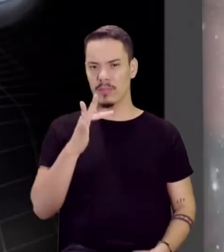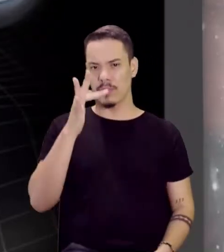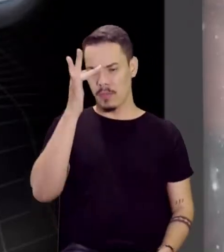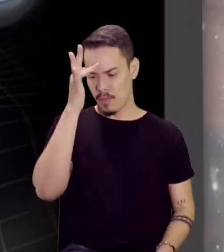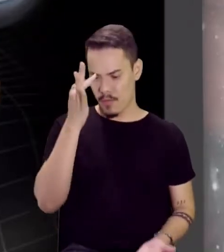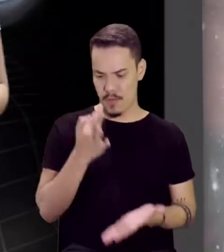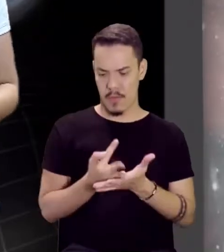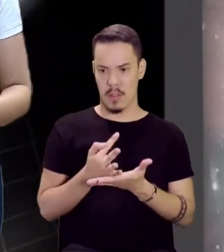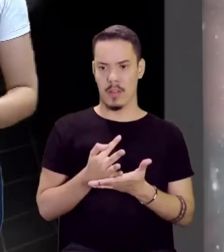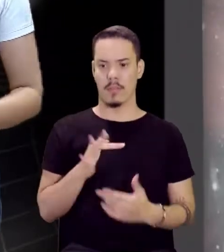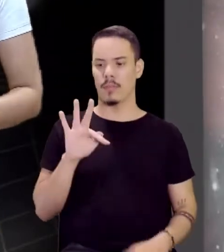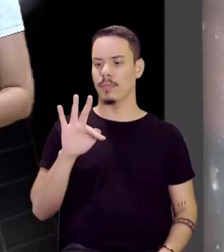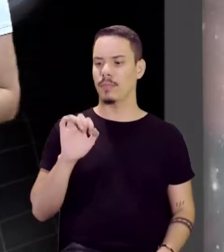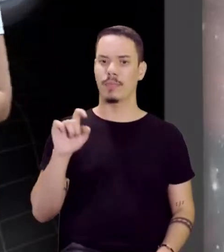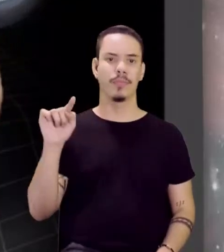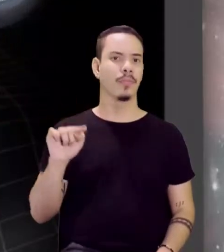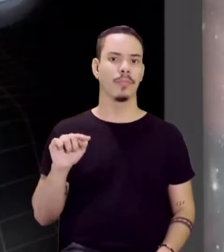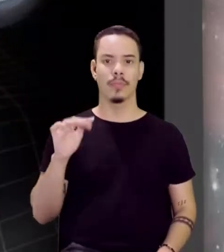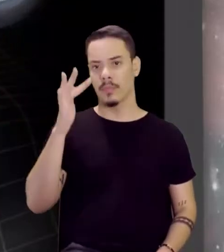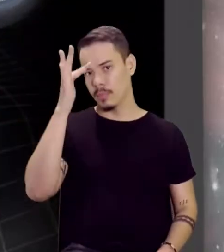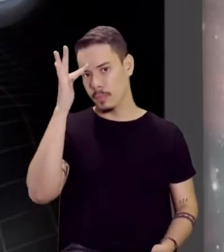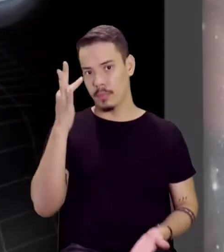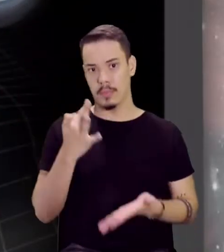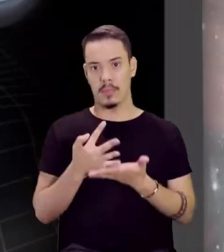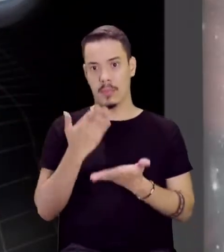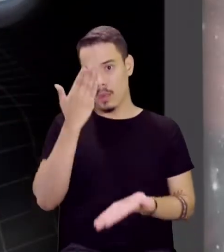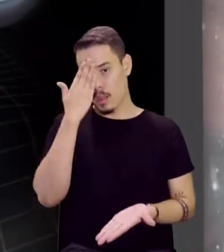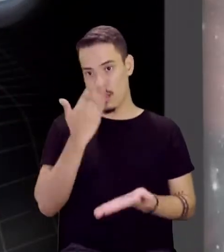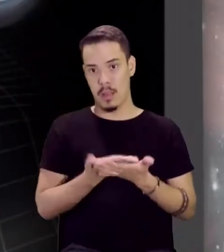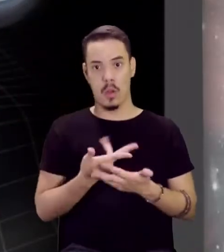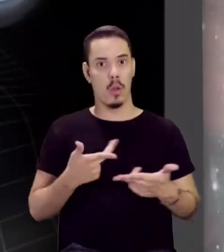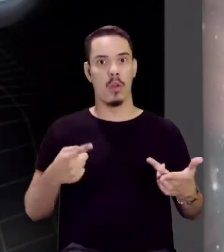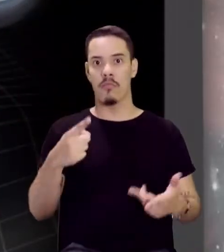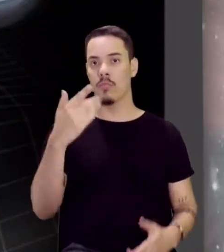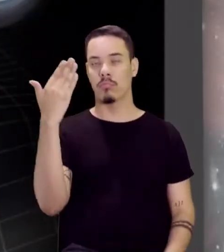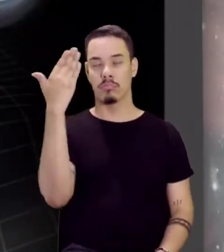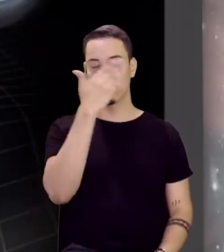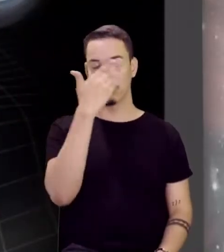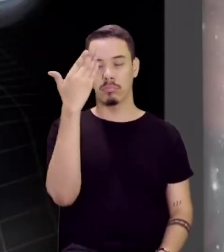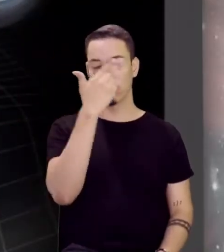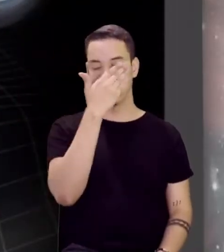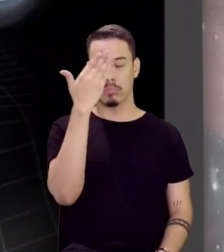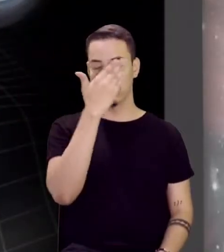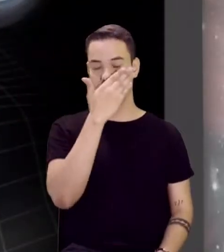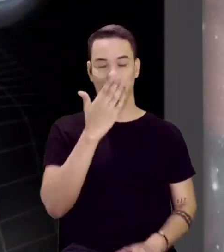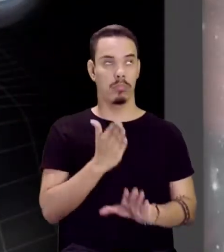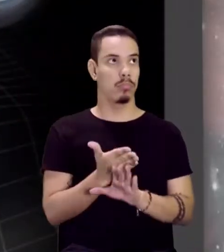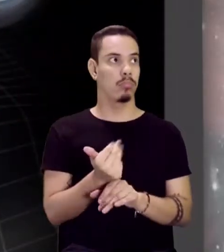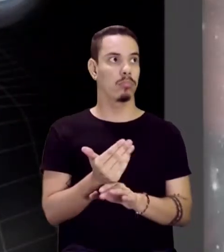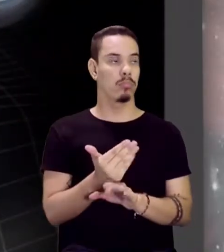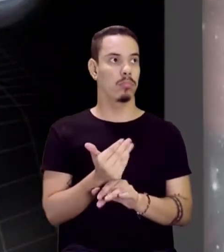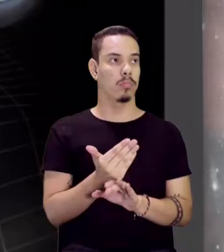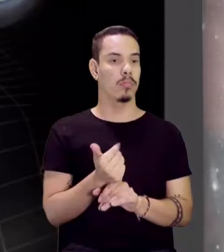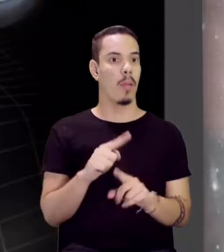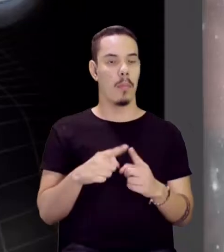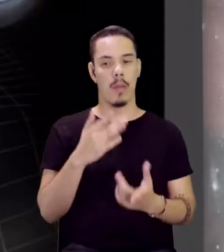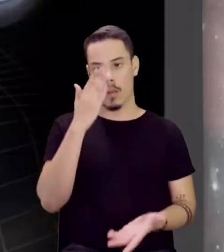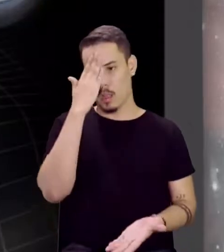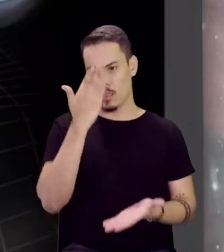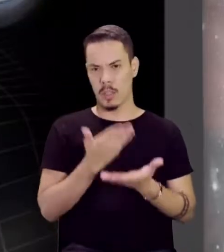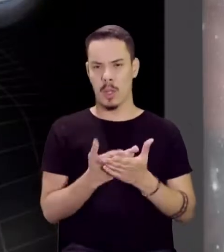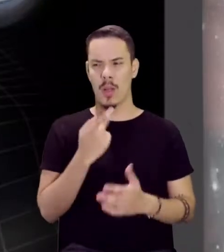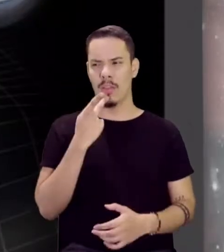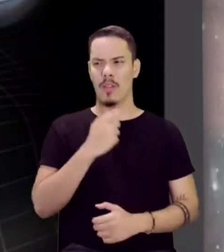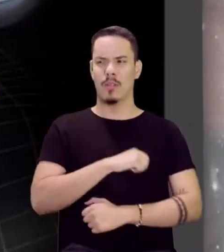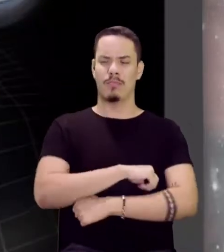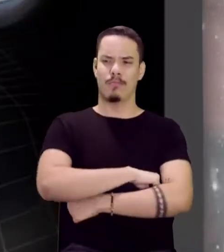importante, acredita. O que é fé? É acreditar em algo que você não vê. Isso. Né? Que você não pode... Aí, de repente, Galileu falou, não, espera